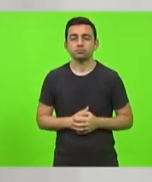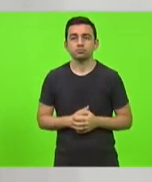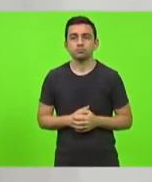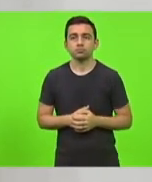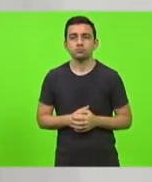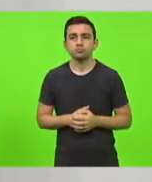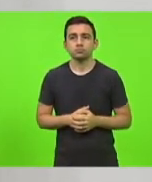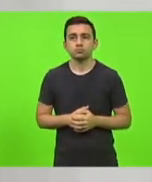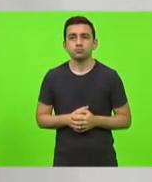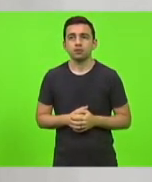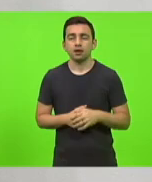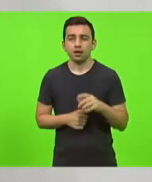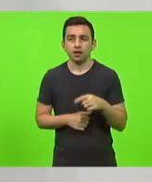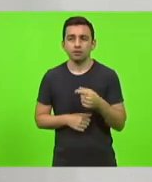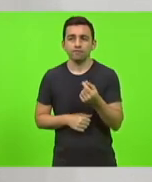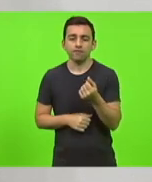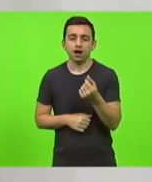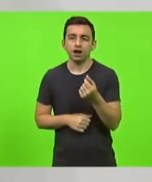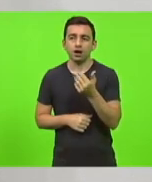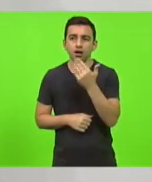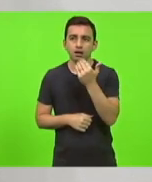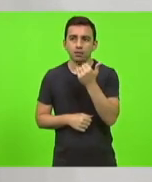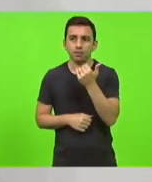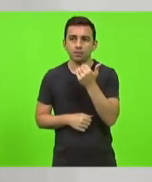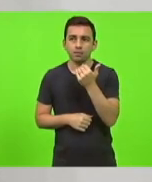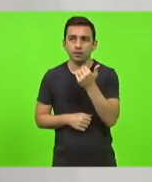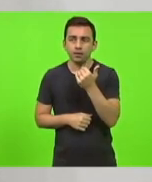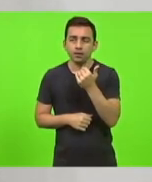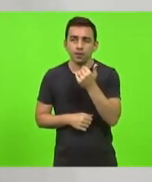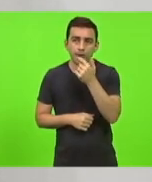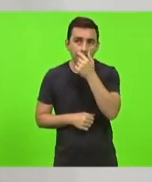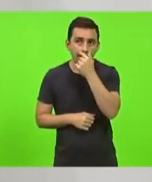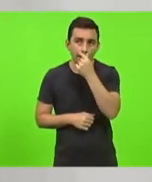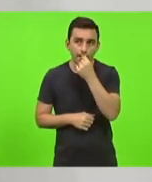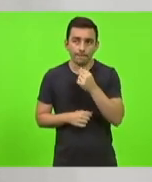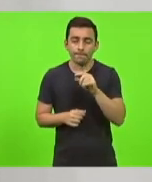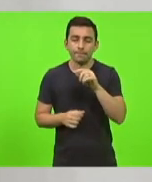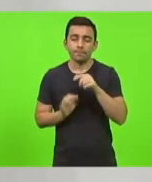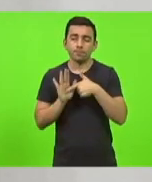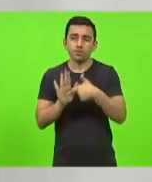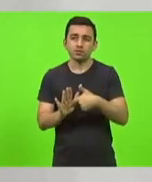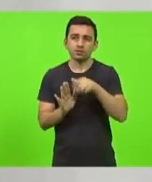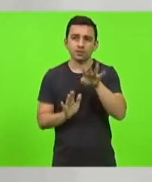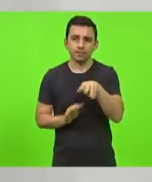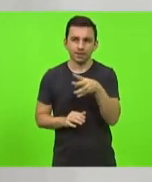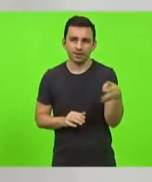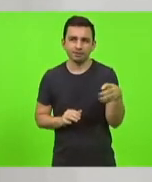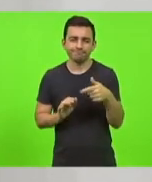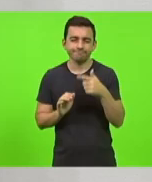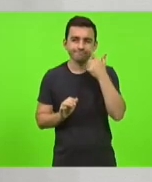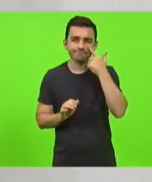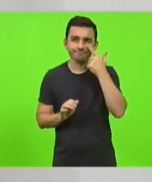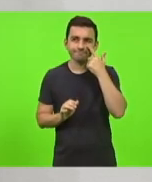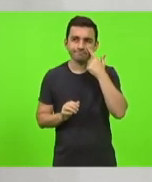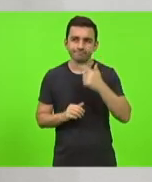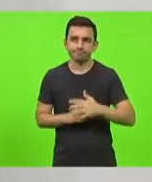ao Vale Refeição. E aí eu quero mostrar uma tabela aqui para os colegas deputados, que